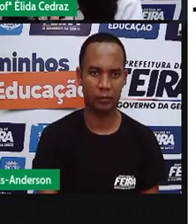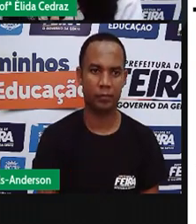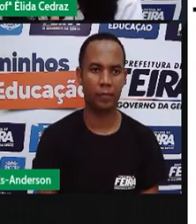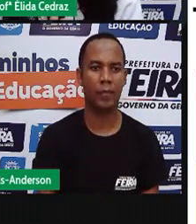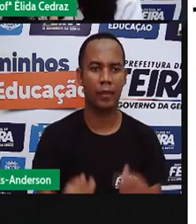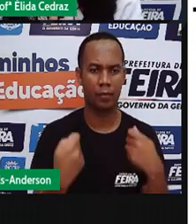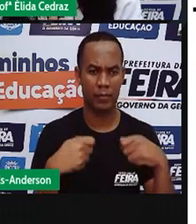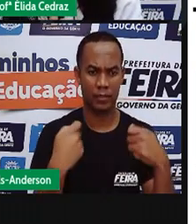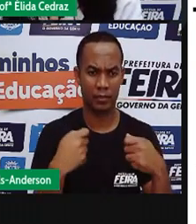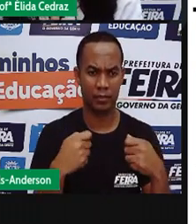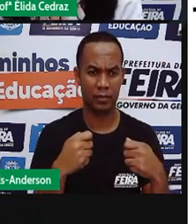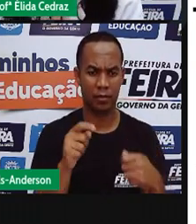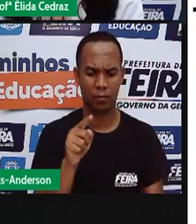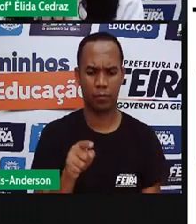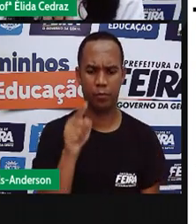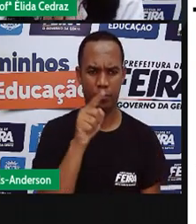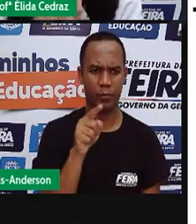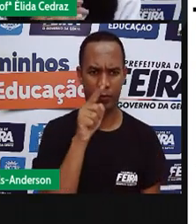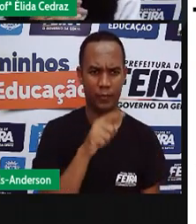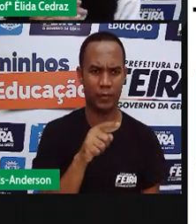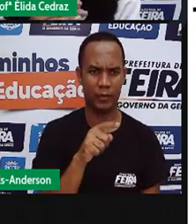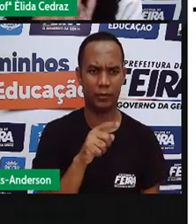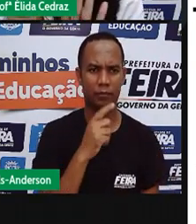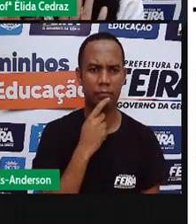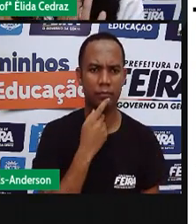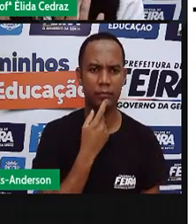Precisamos pular outra casinha? Vamos ver?